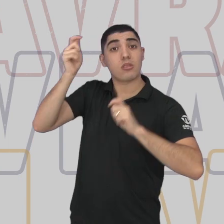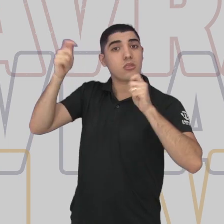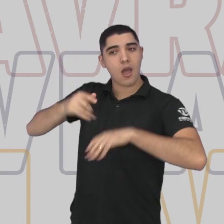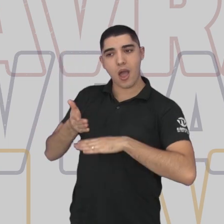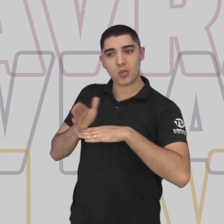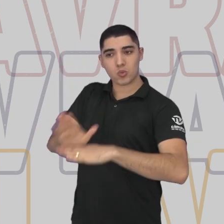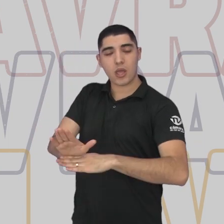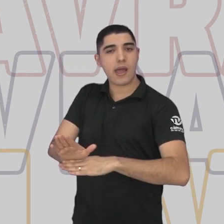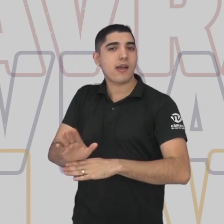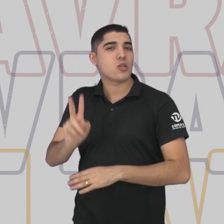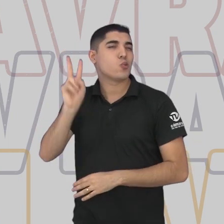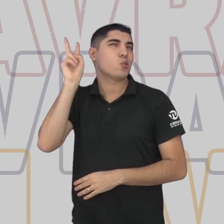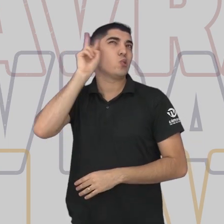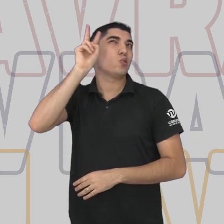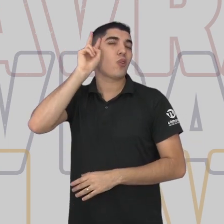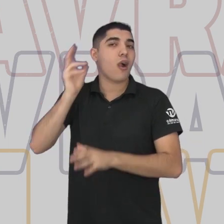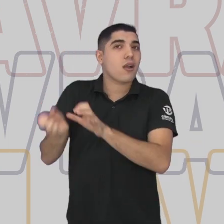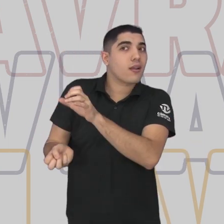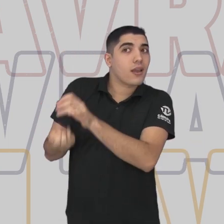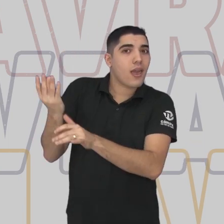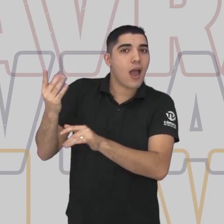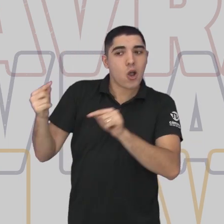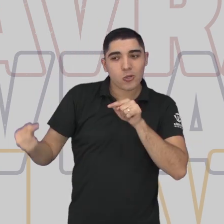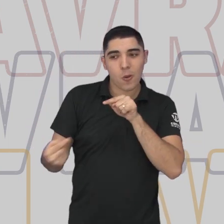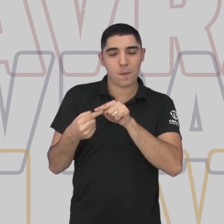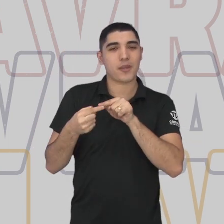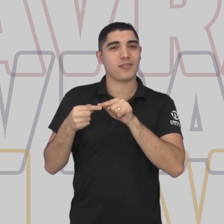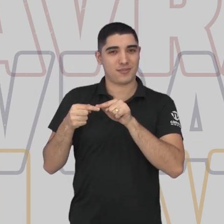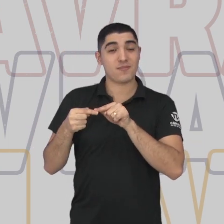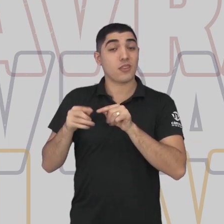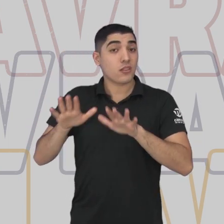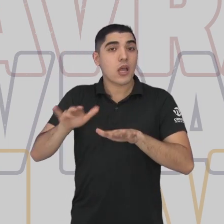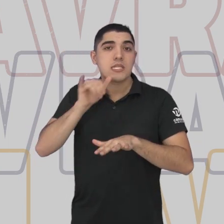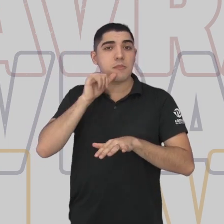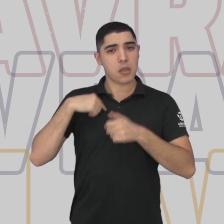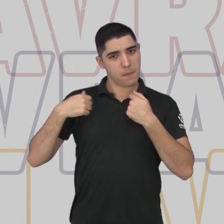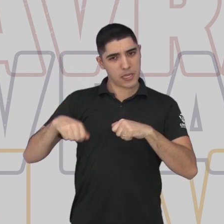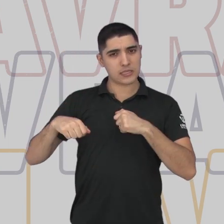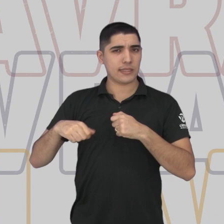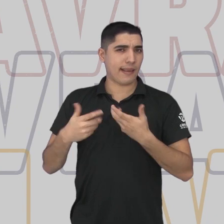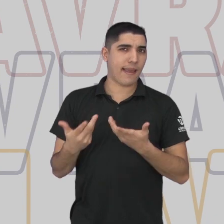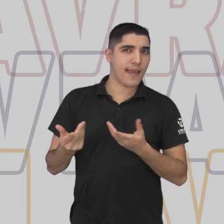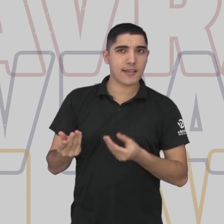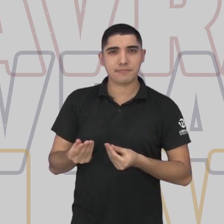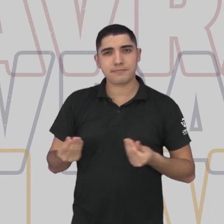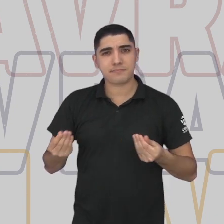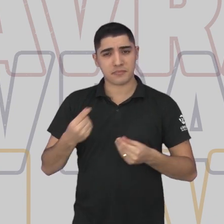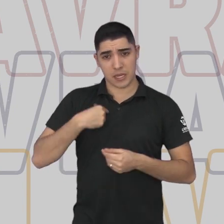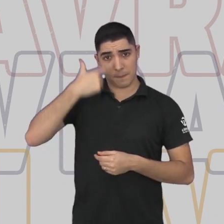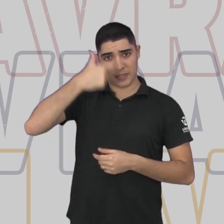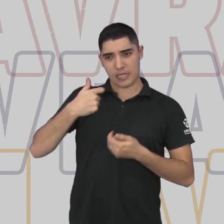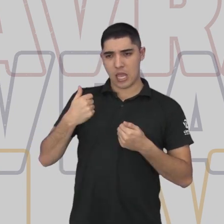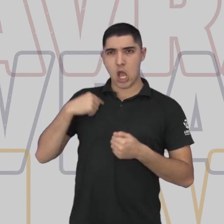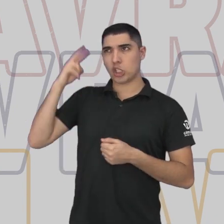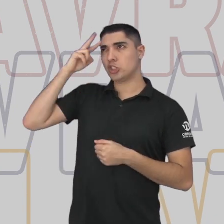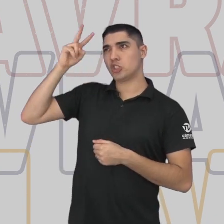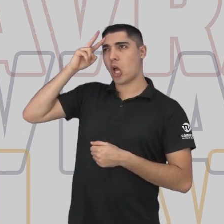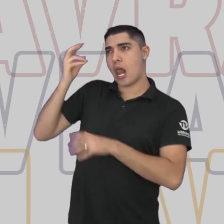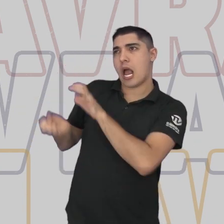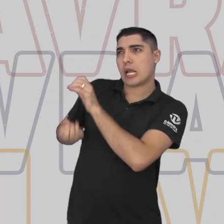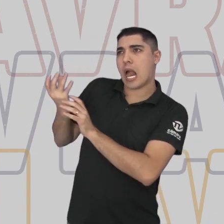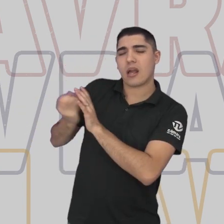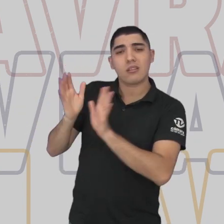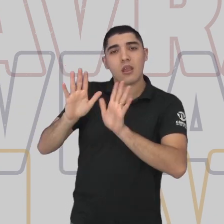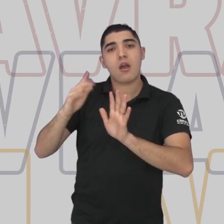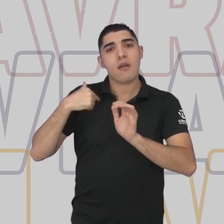ajudar muito, né? Ou criar uma história que fale sobre aquilo, né? Às vezes, sentar com a criança, você não precisa ser um